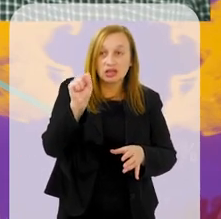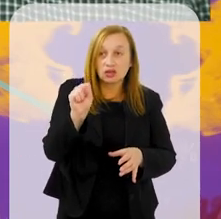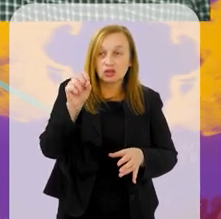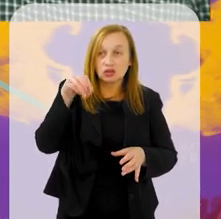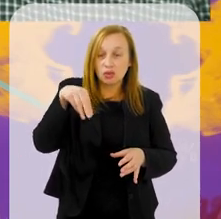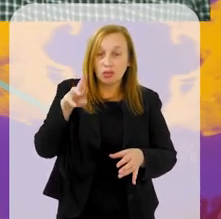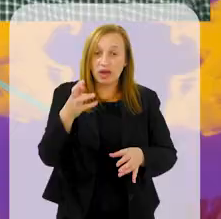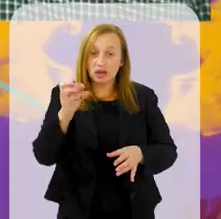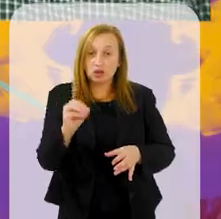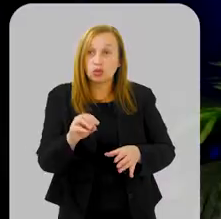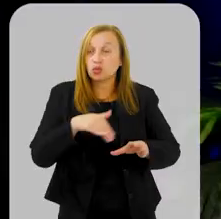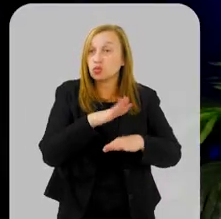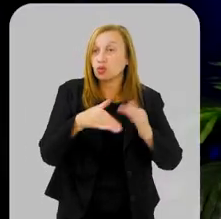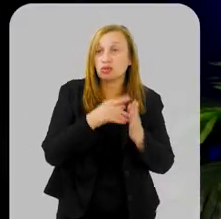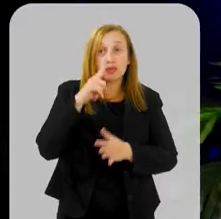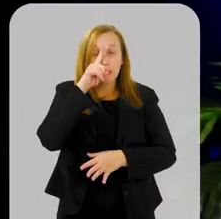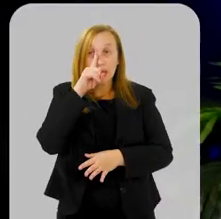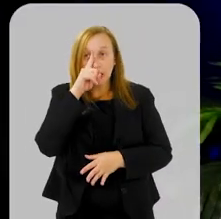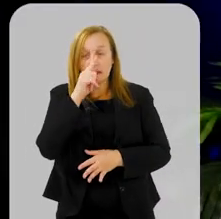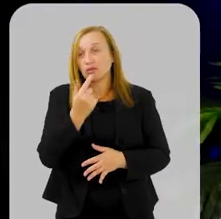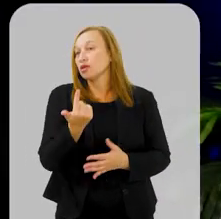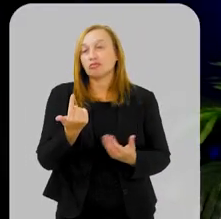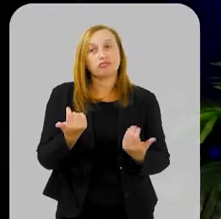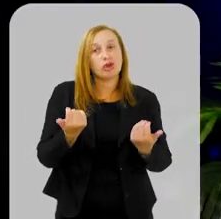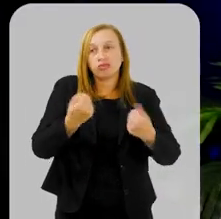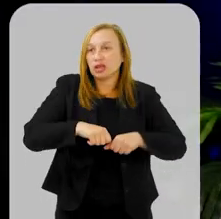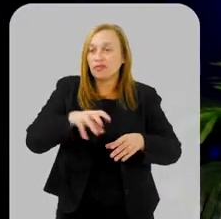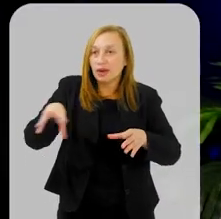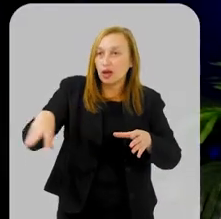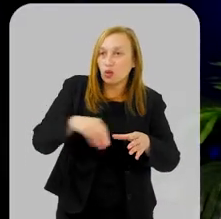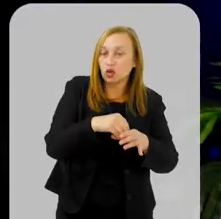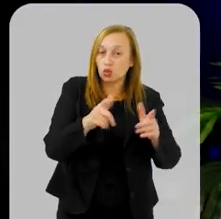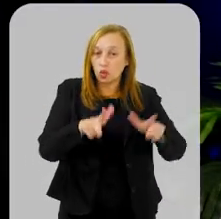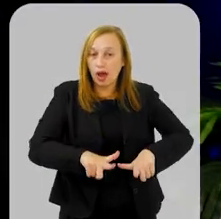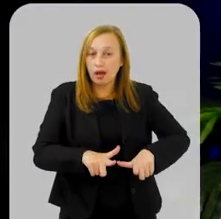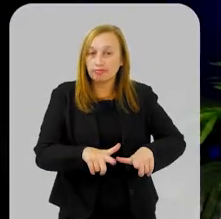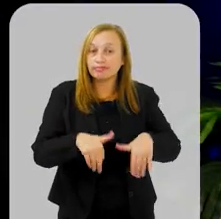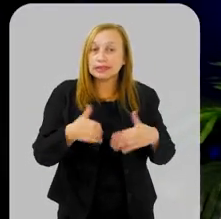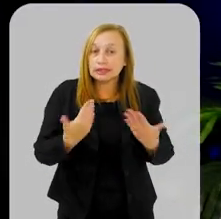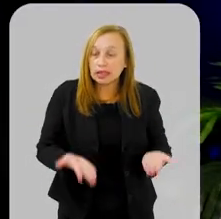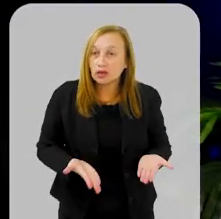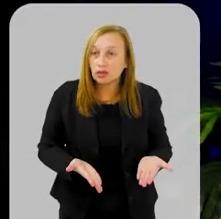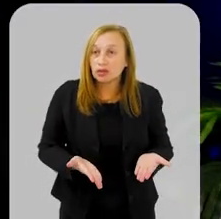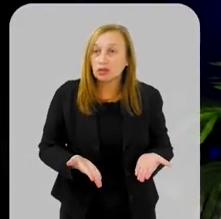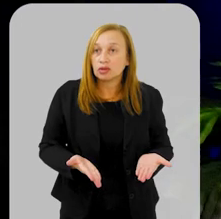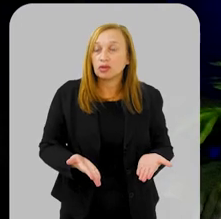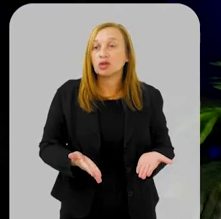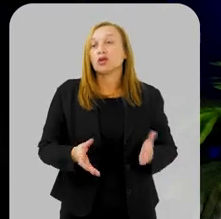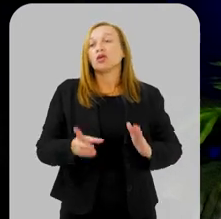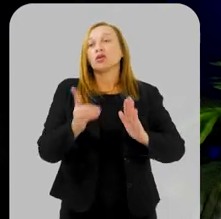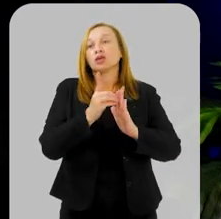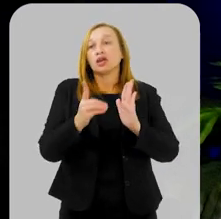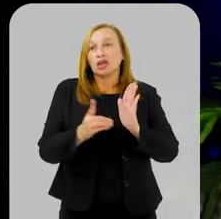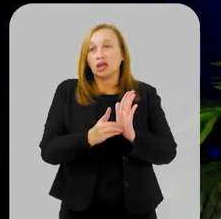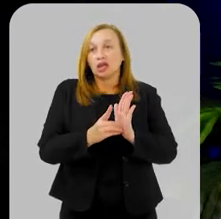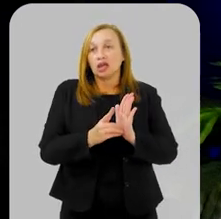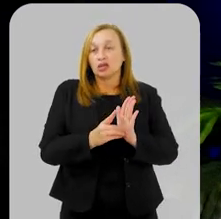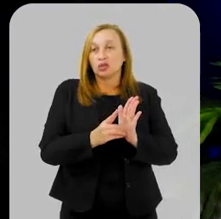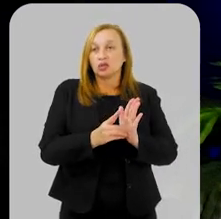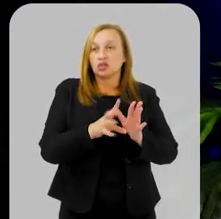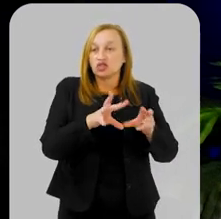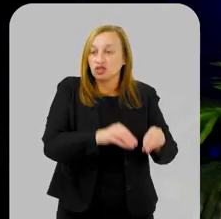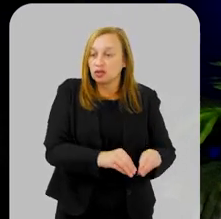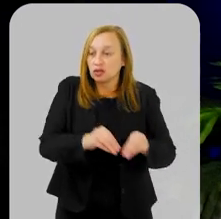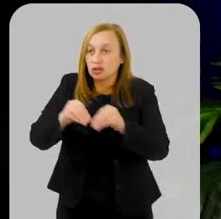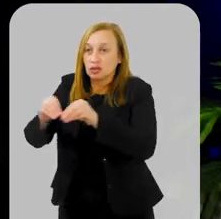O gasômetro, por todos os riscos, etc., etc., é que não cabia mais naquele local. Então, o decreto